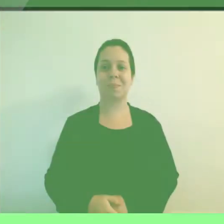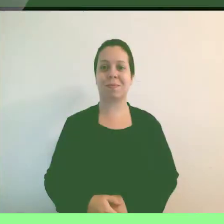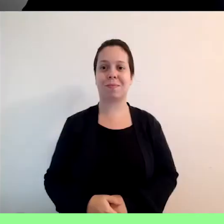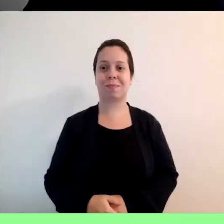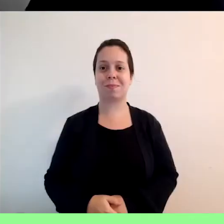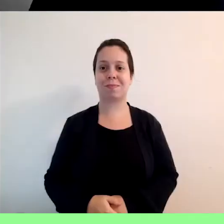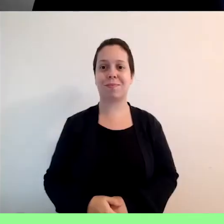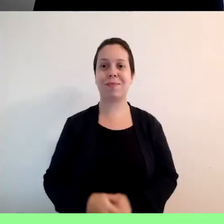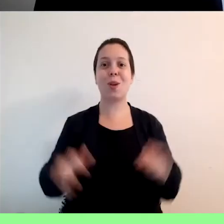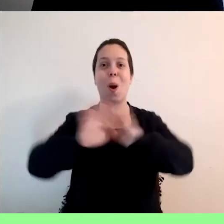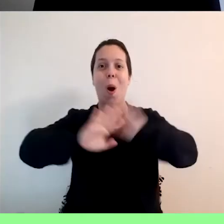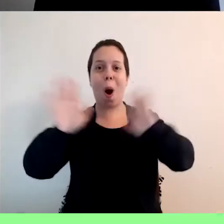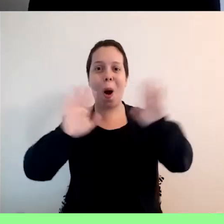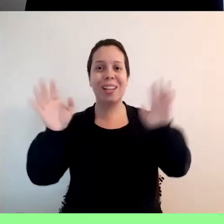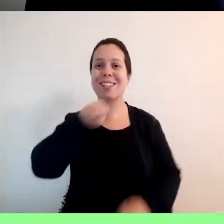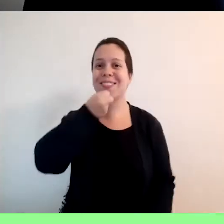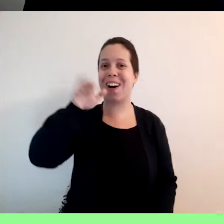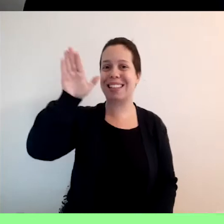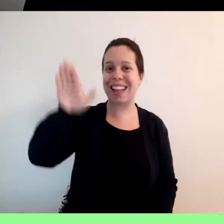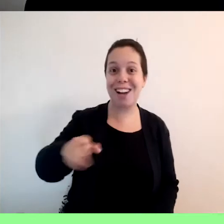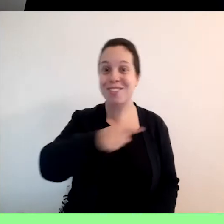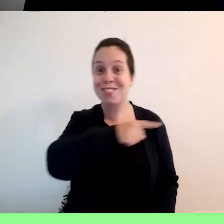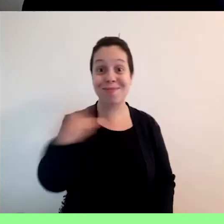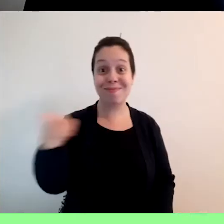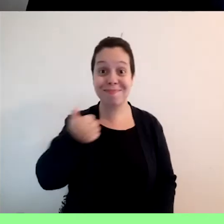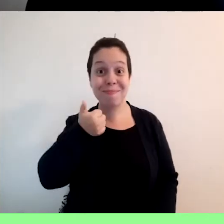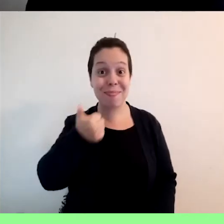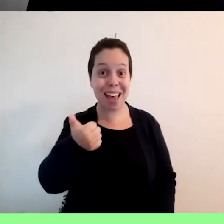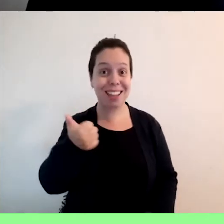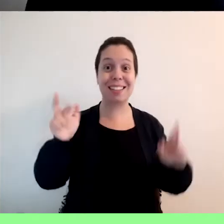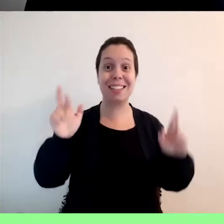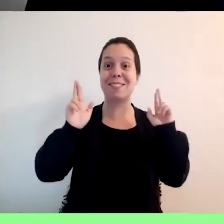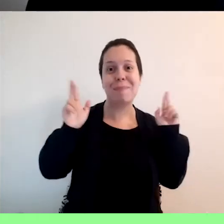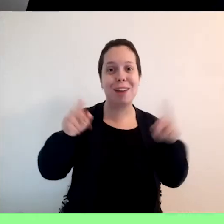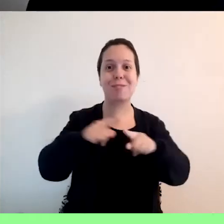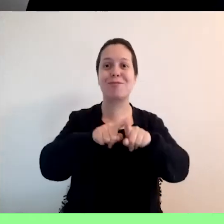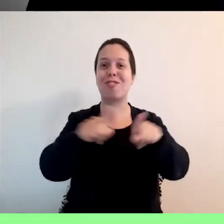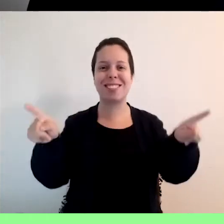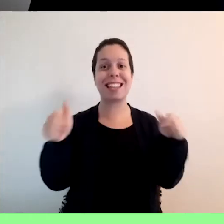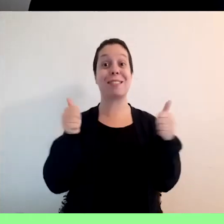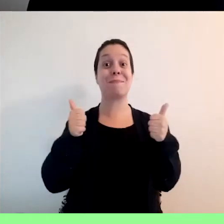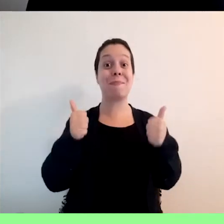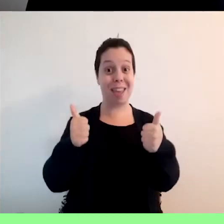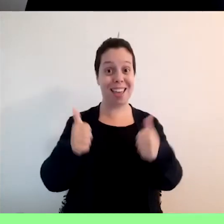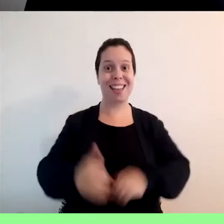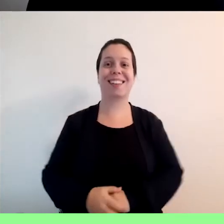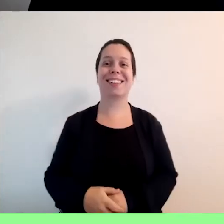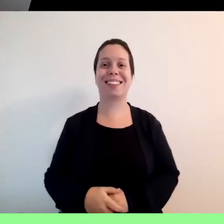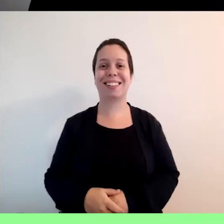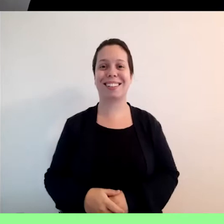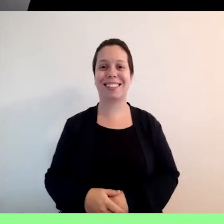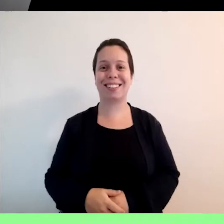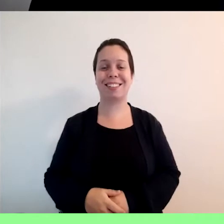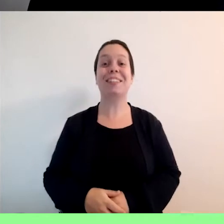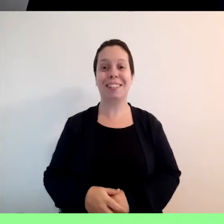Oi, gente, boa tarde. Como vocês estão? Espero que estejam todos bem. Eu sou o